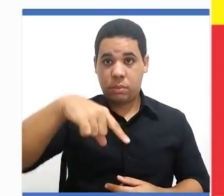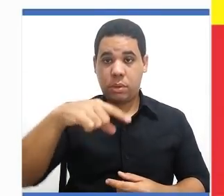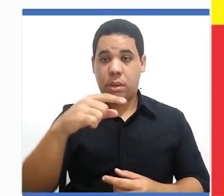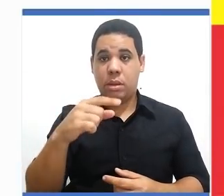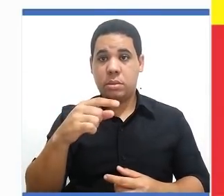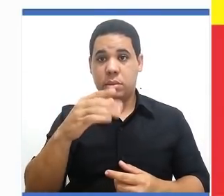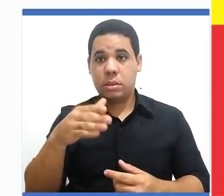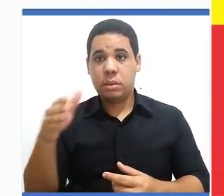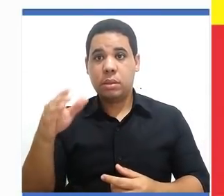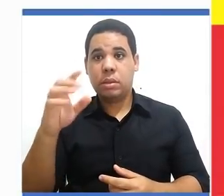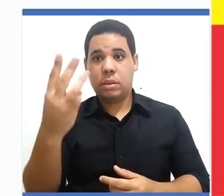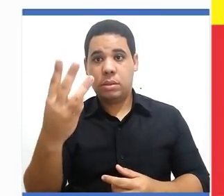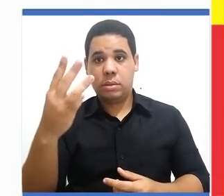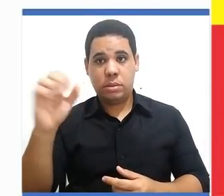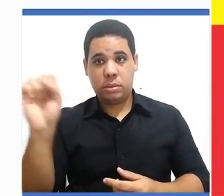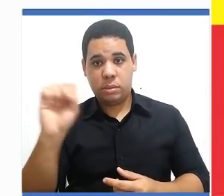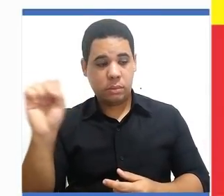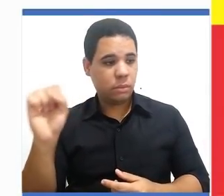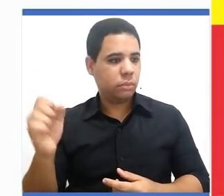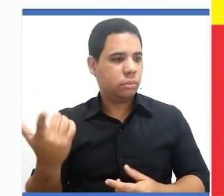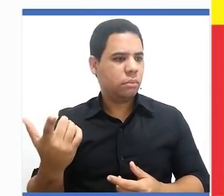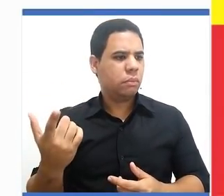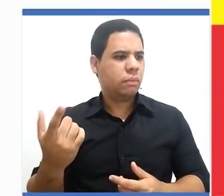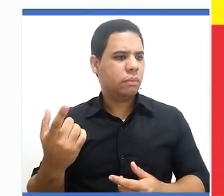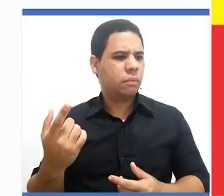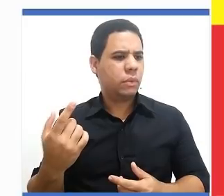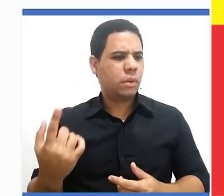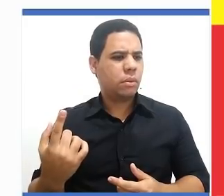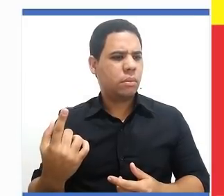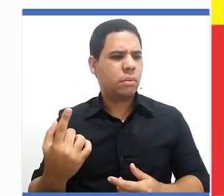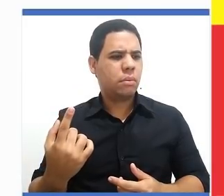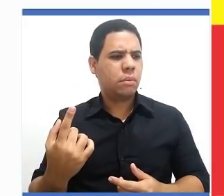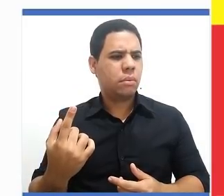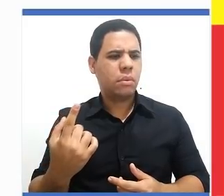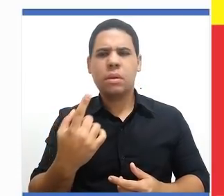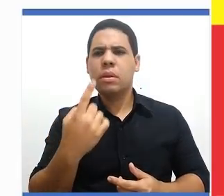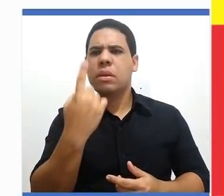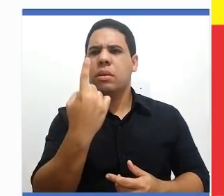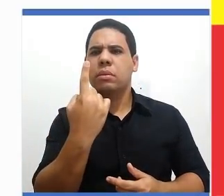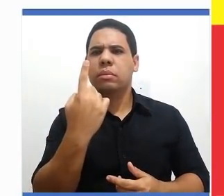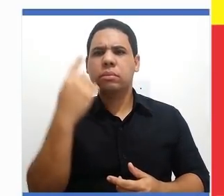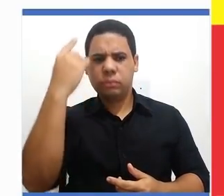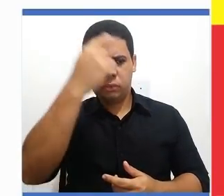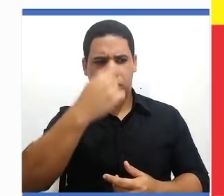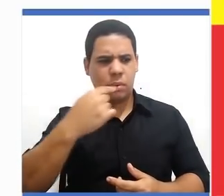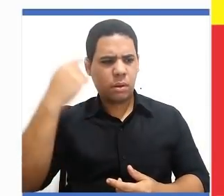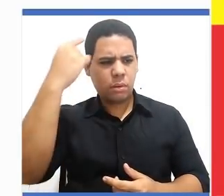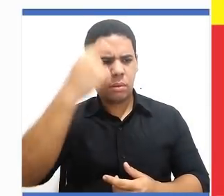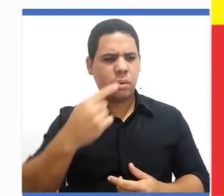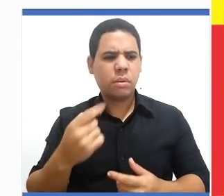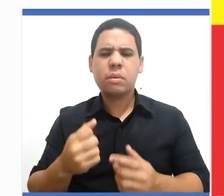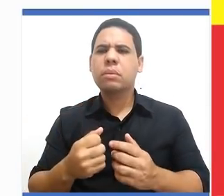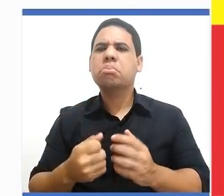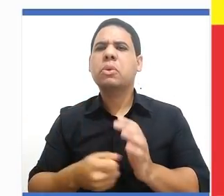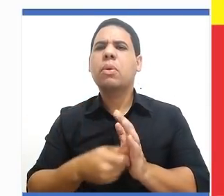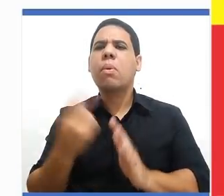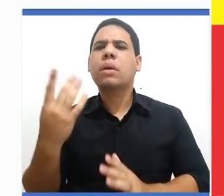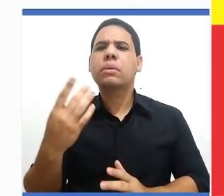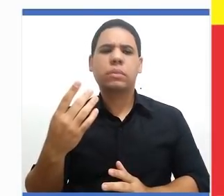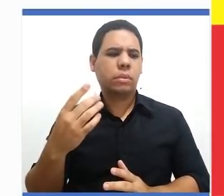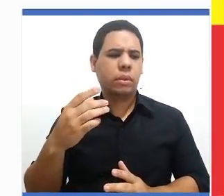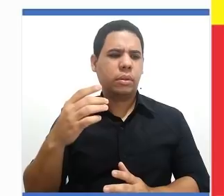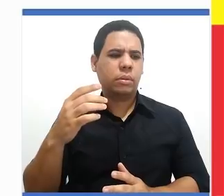3.600. Certo? Então, uma gota a cada 3 segundos. Quantas gotas tem por minuto? Então,